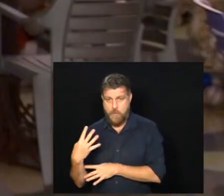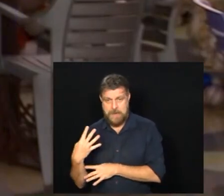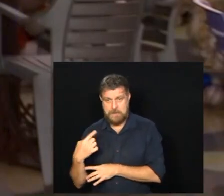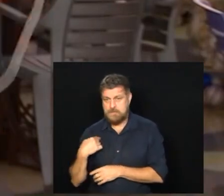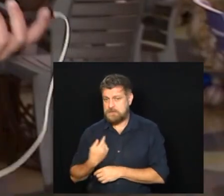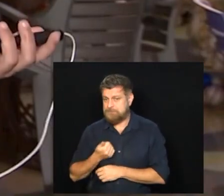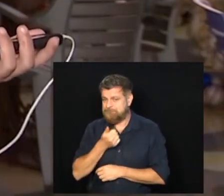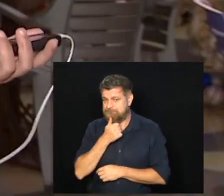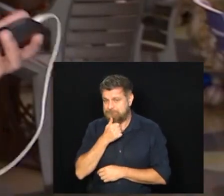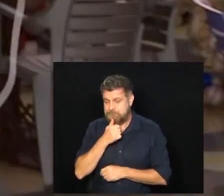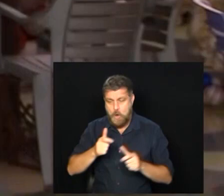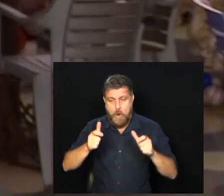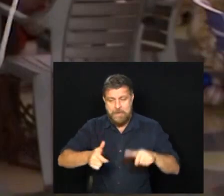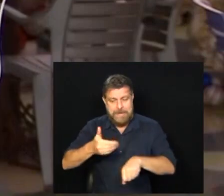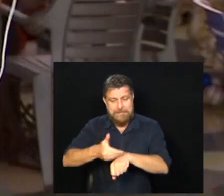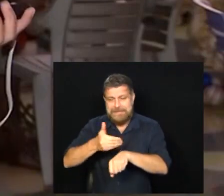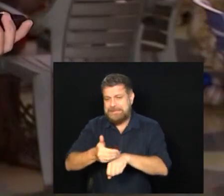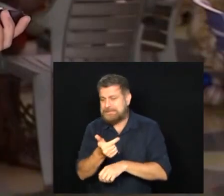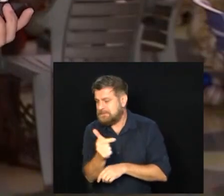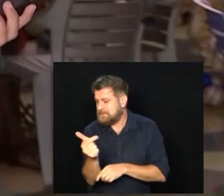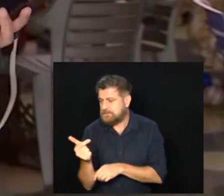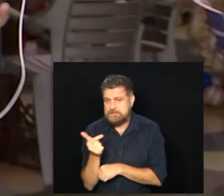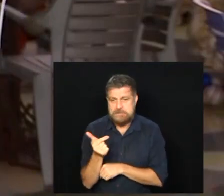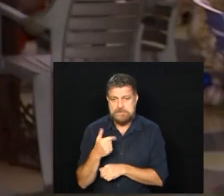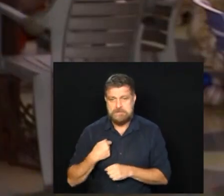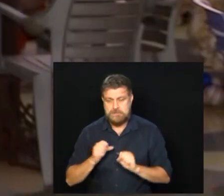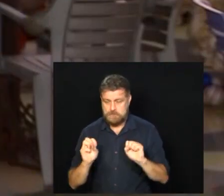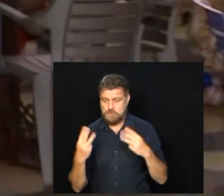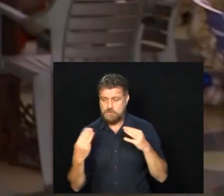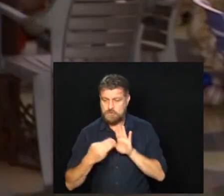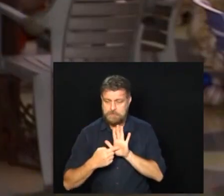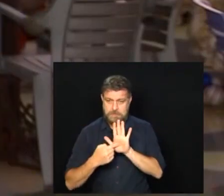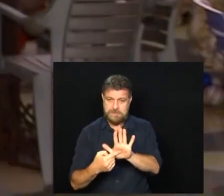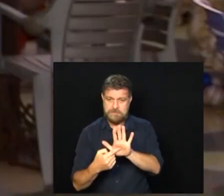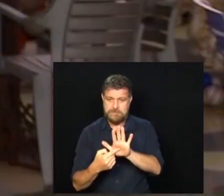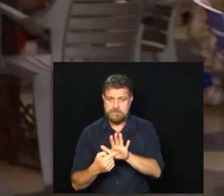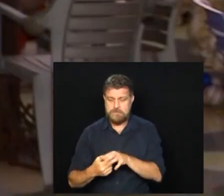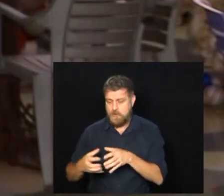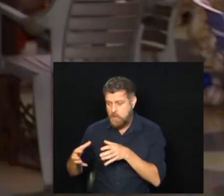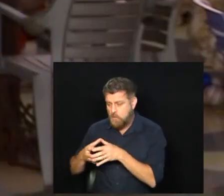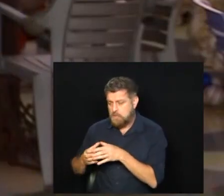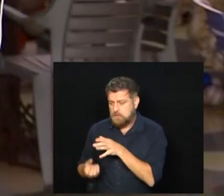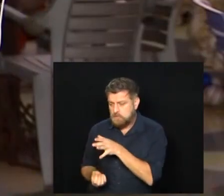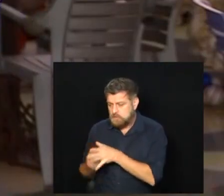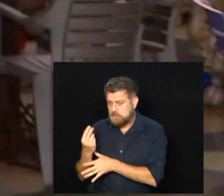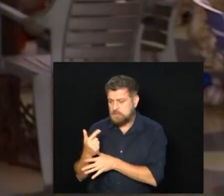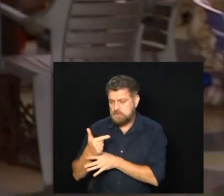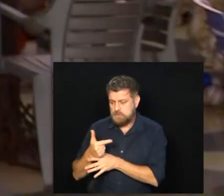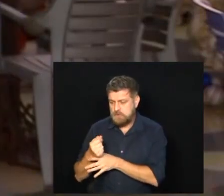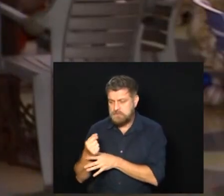tinha um local para ensaiar, para fazer os nossos shows, mas a banda já existe desde 2004.